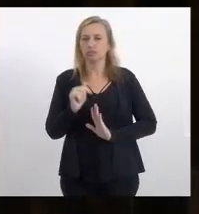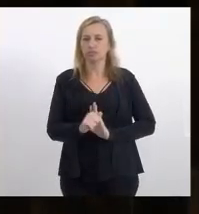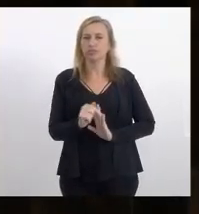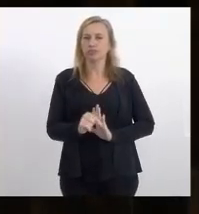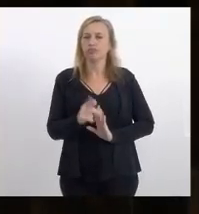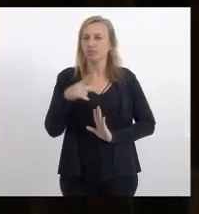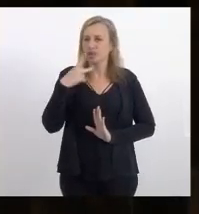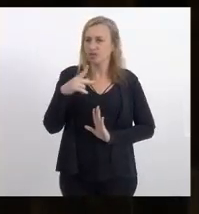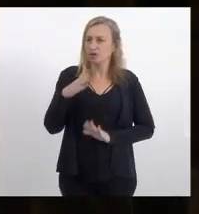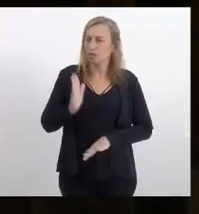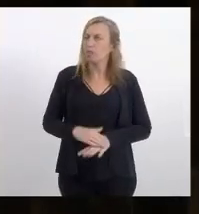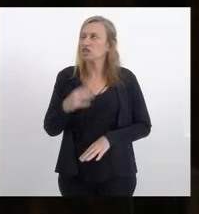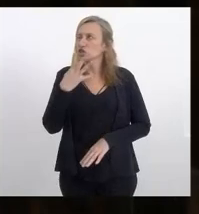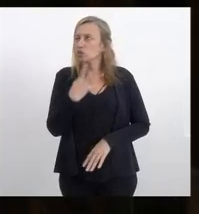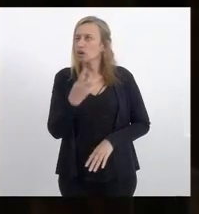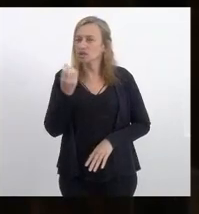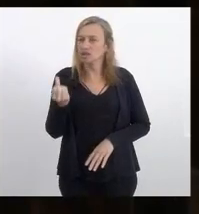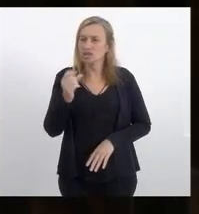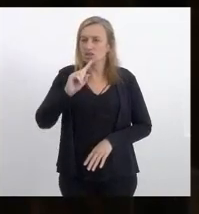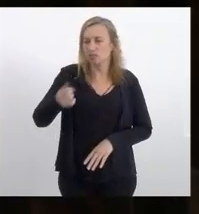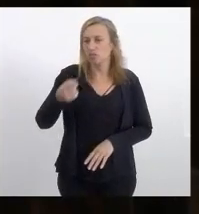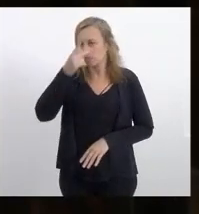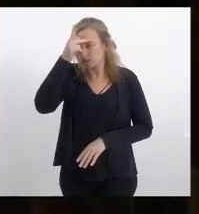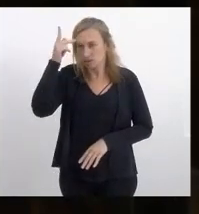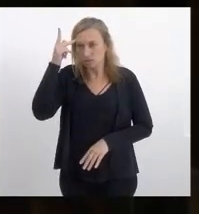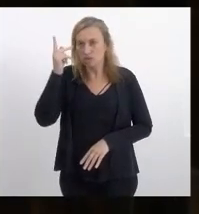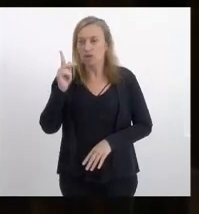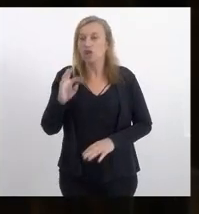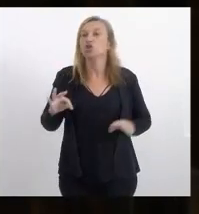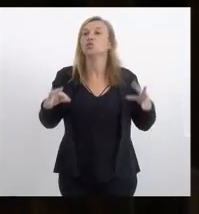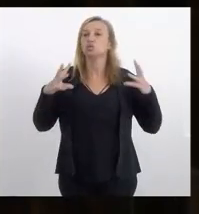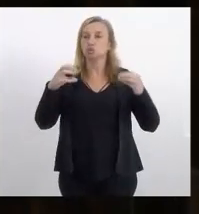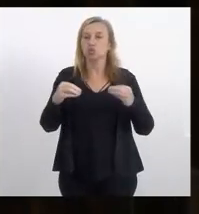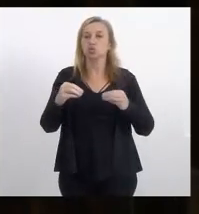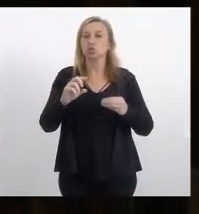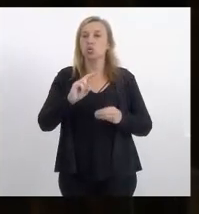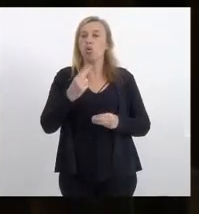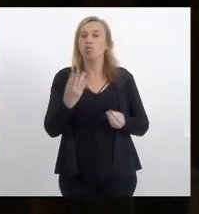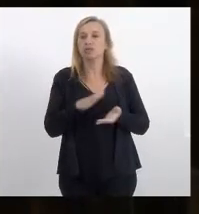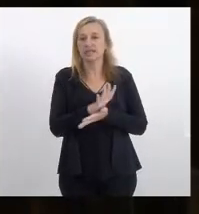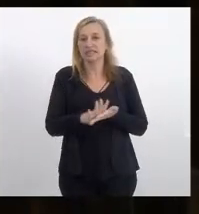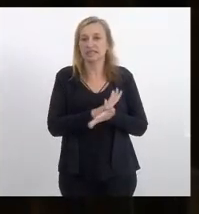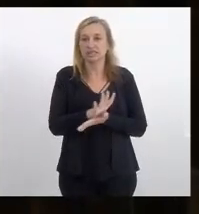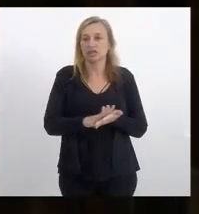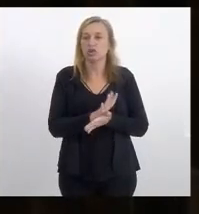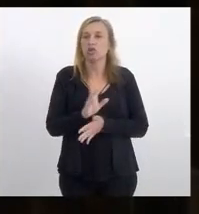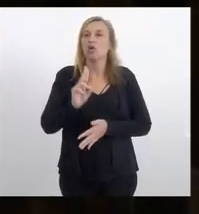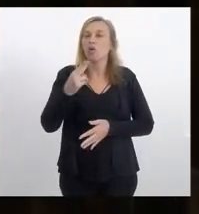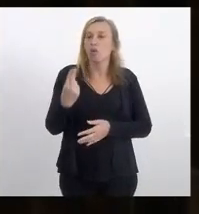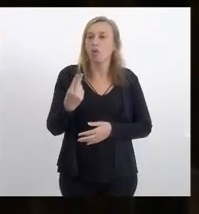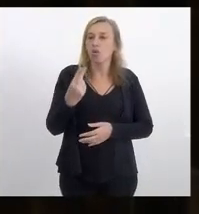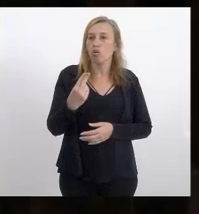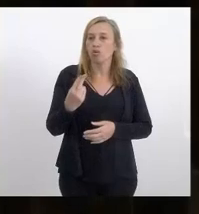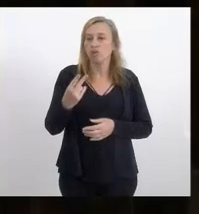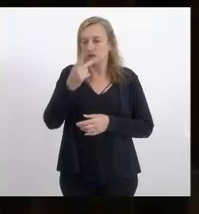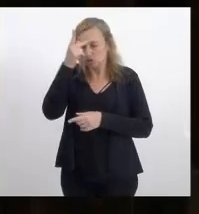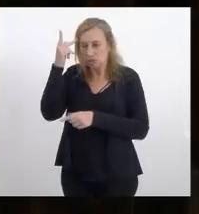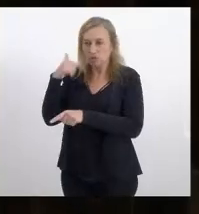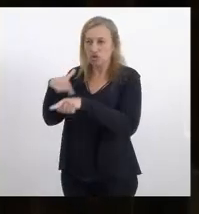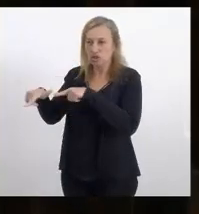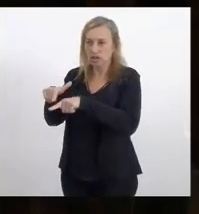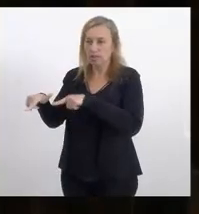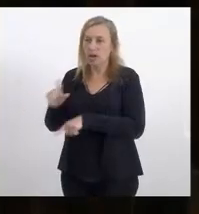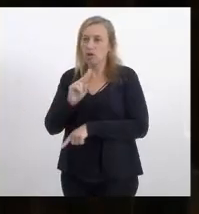que fala por mais de 46 mil pessoas é tudo ou natas ou os inativos